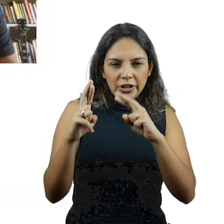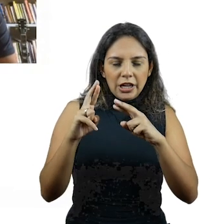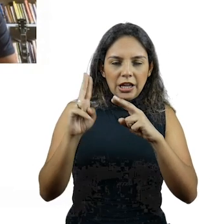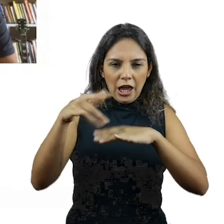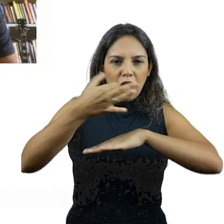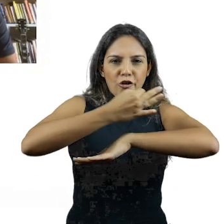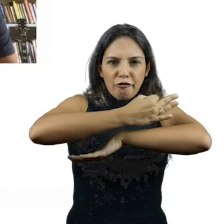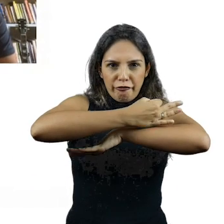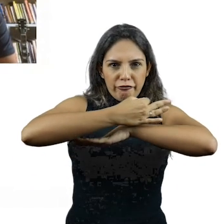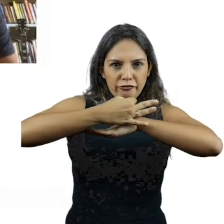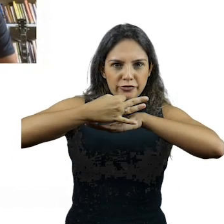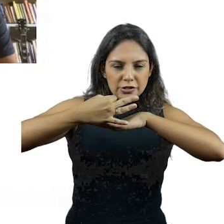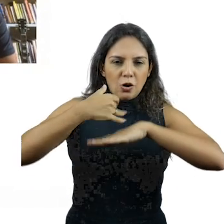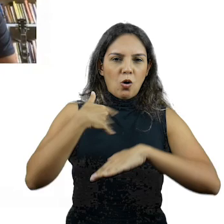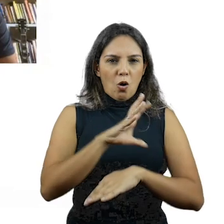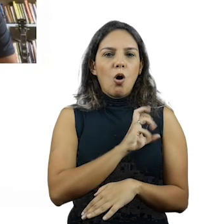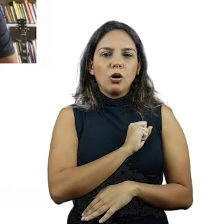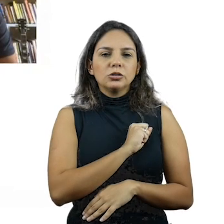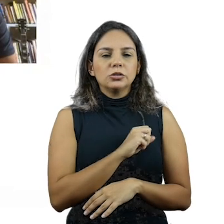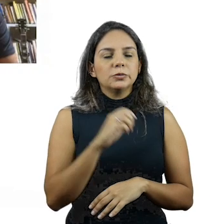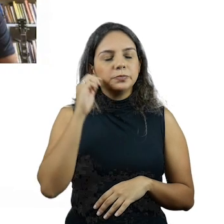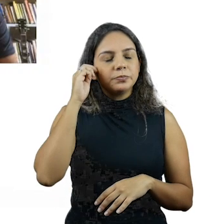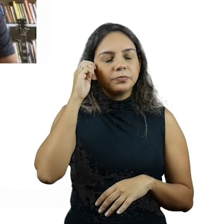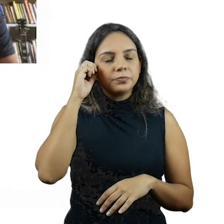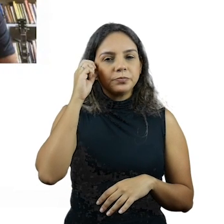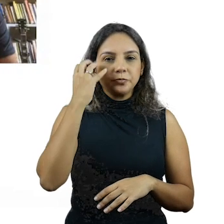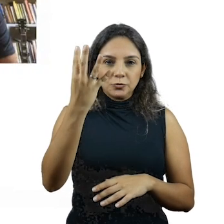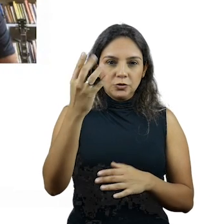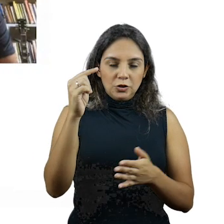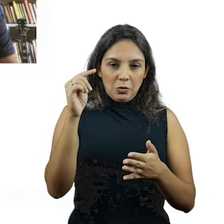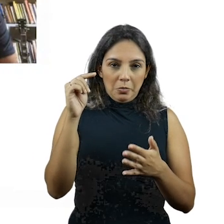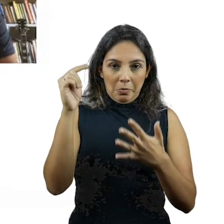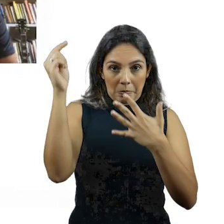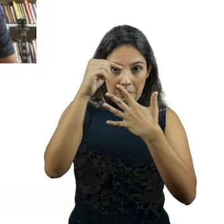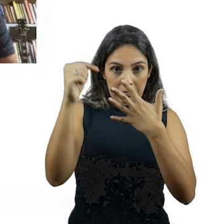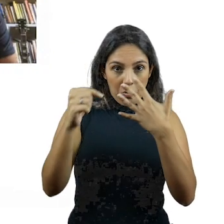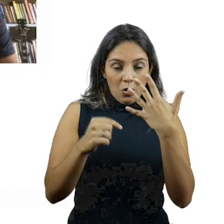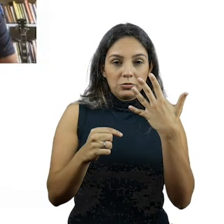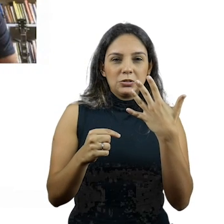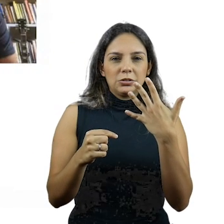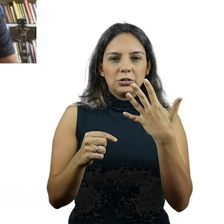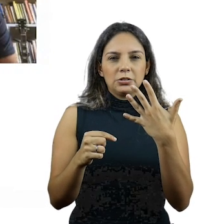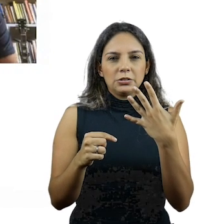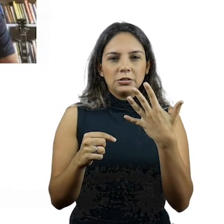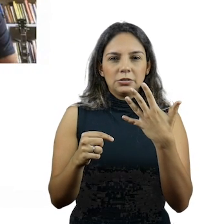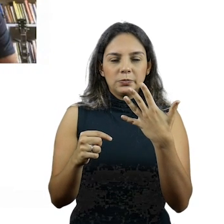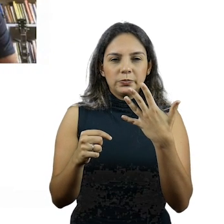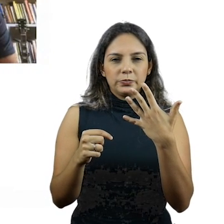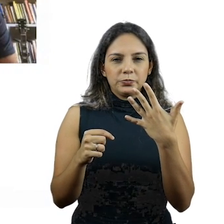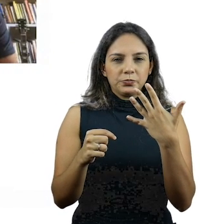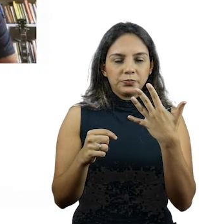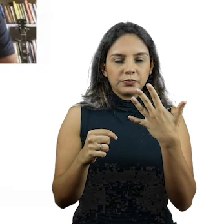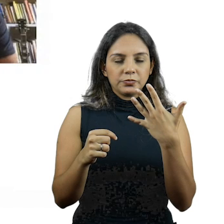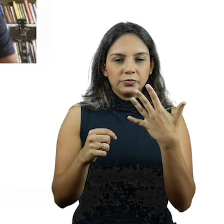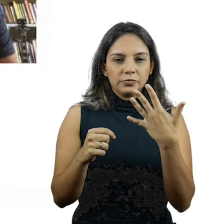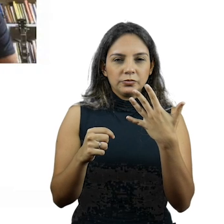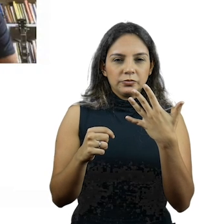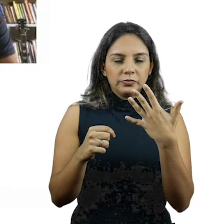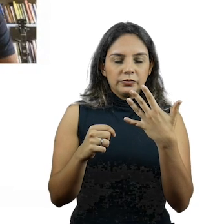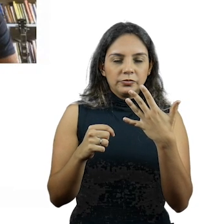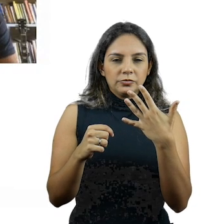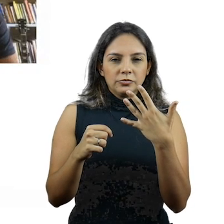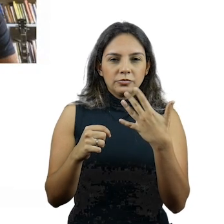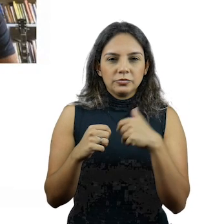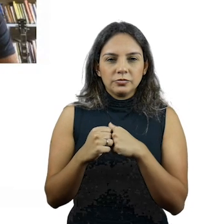gosto demais. Então, nos 4 pontos principais, e nesse também no Palavras Escondidas do Vento, tem muito a ver com essa